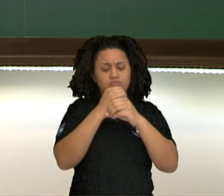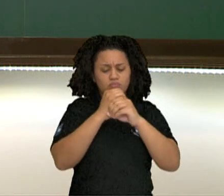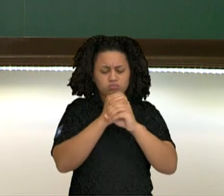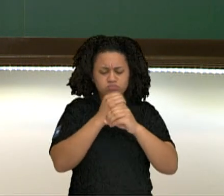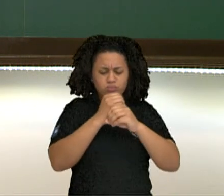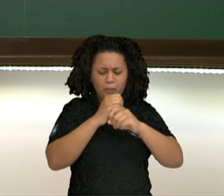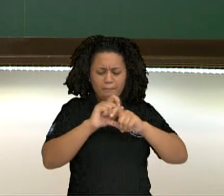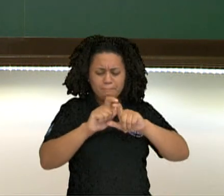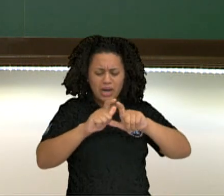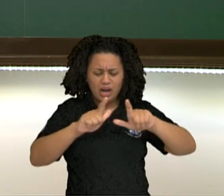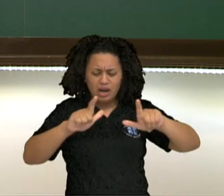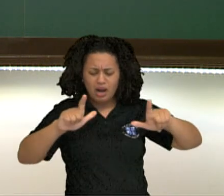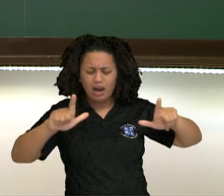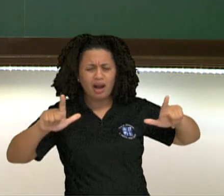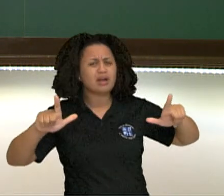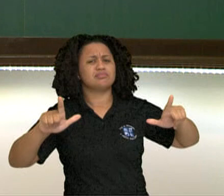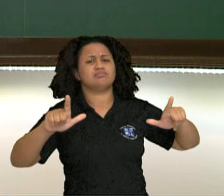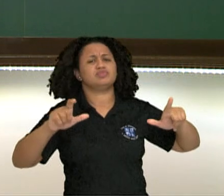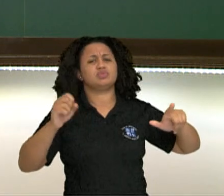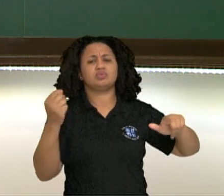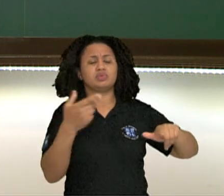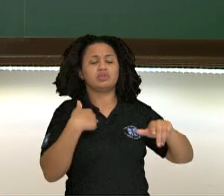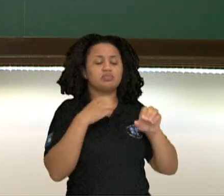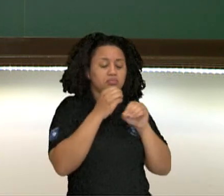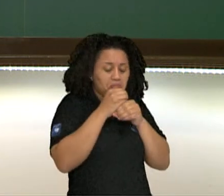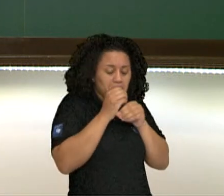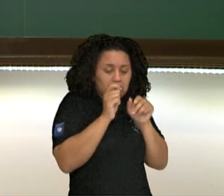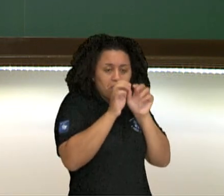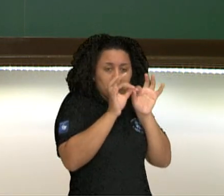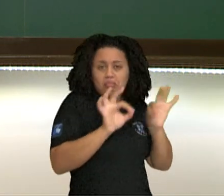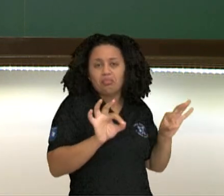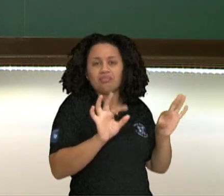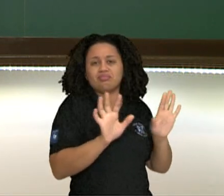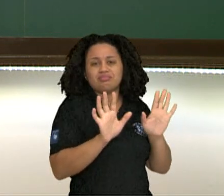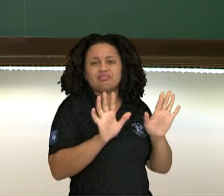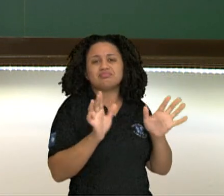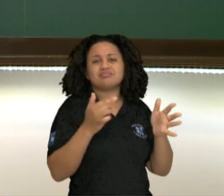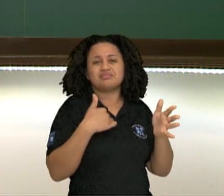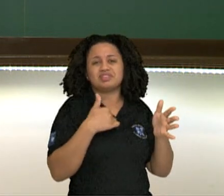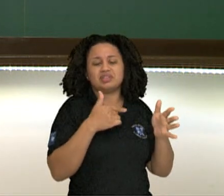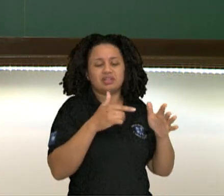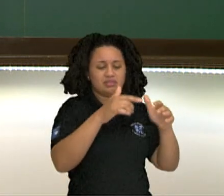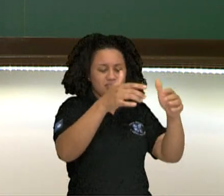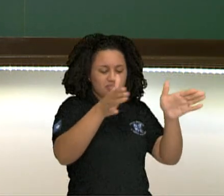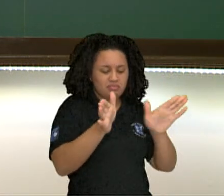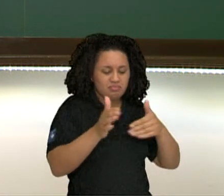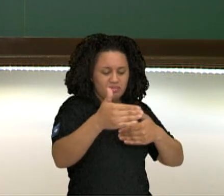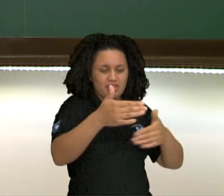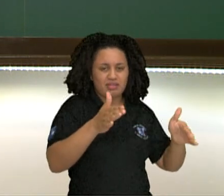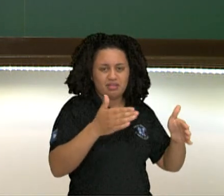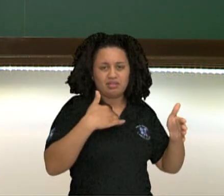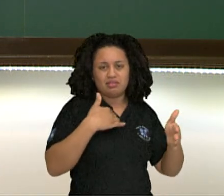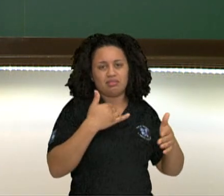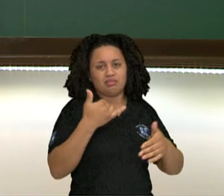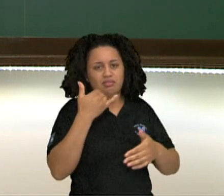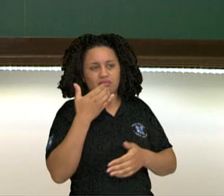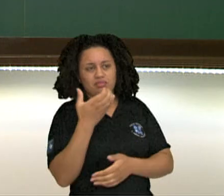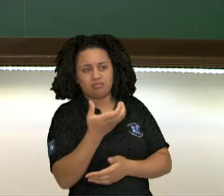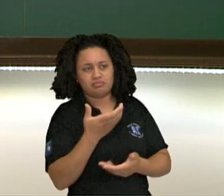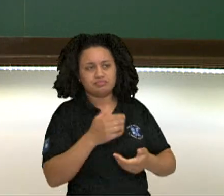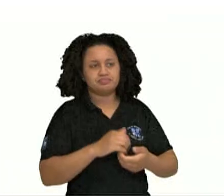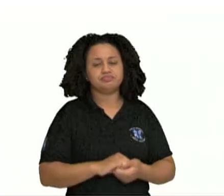muito mais vezes do que um simples aparelho aí do de mesa né o de seu lar e tudo mais